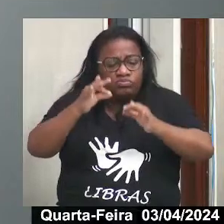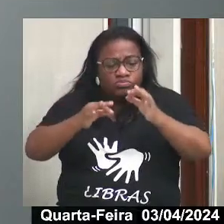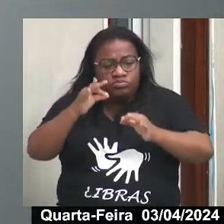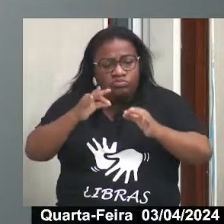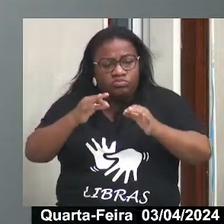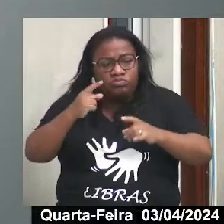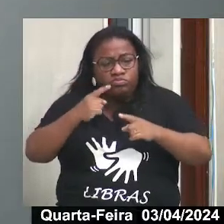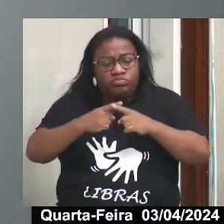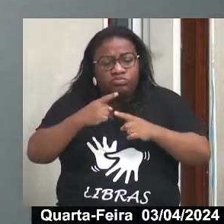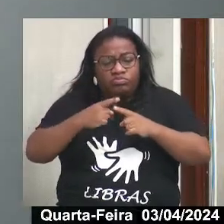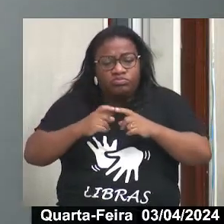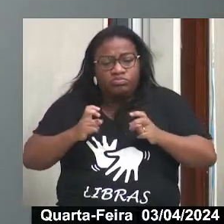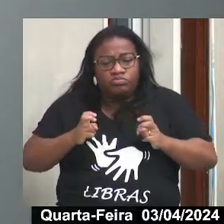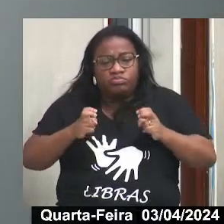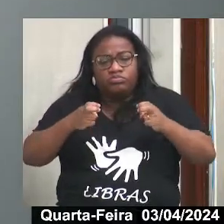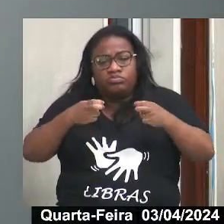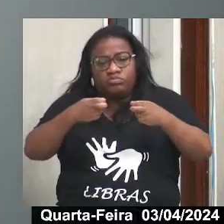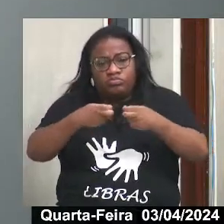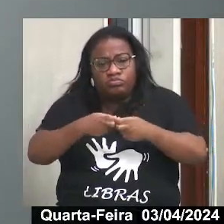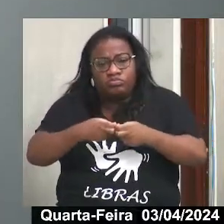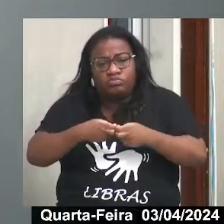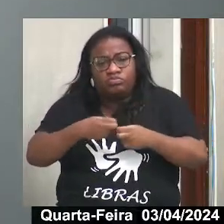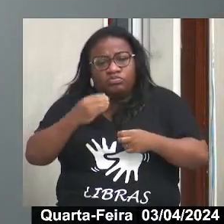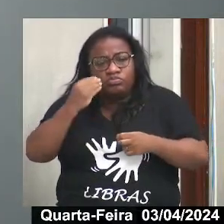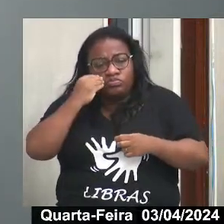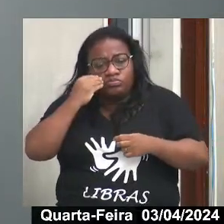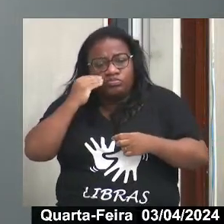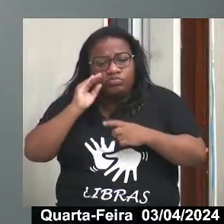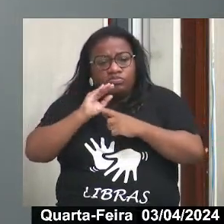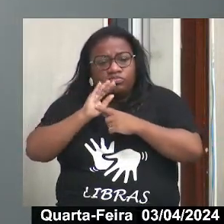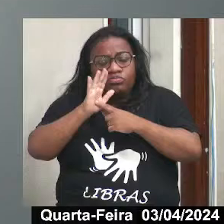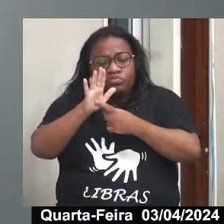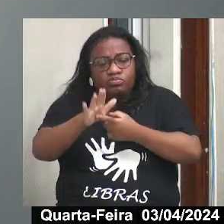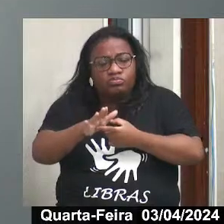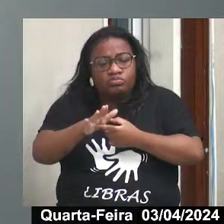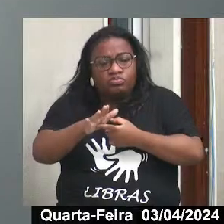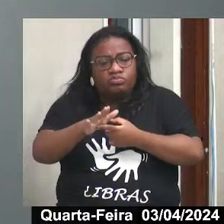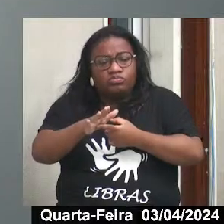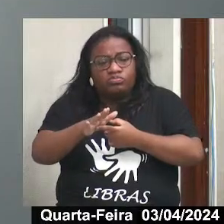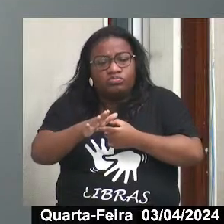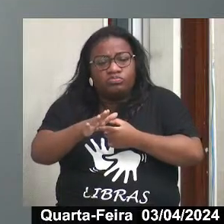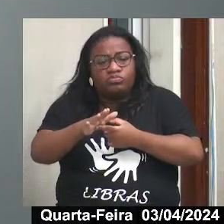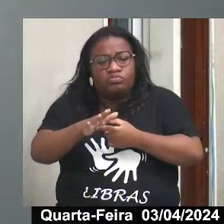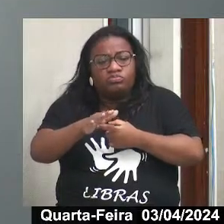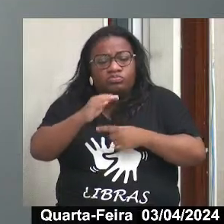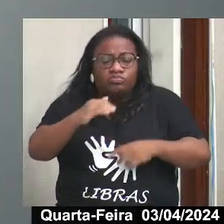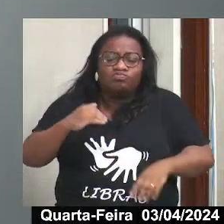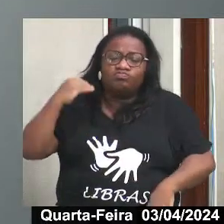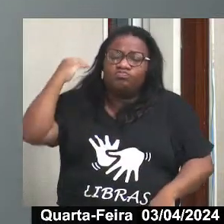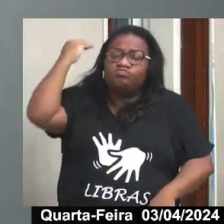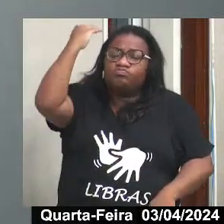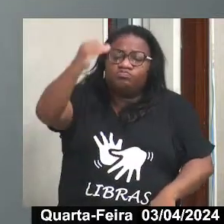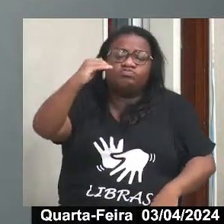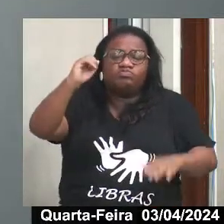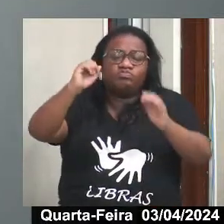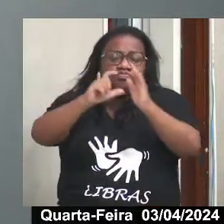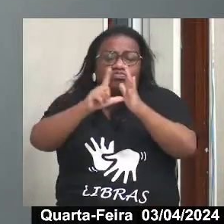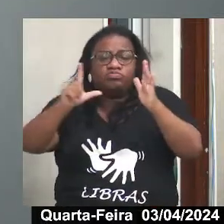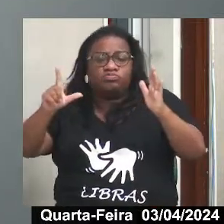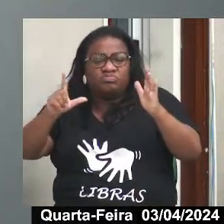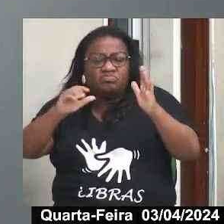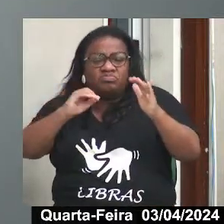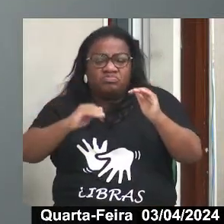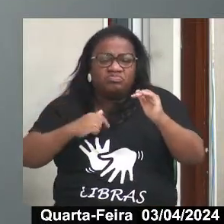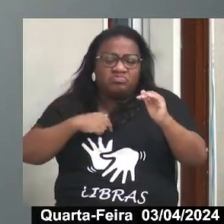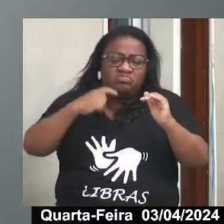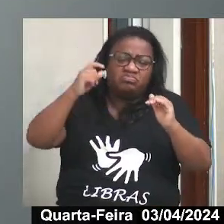Porque a fama do nosso prefeito, e ele tenta passar para as pessoas, que esse sujeito está acima da lei,